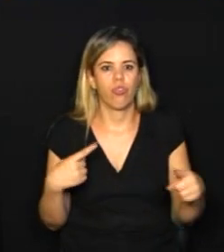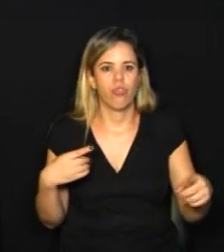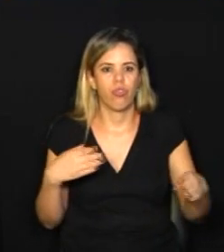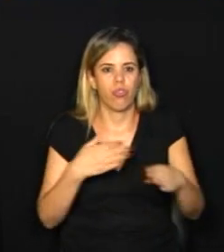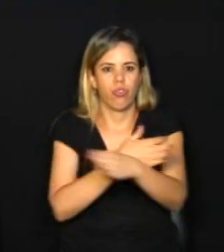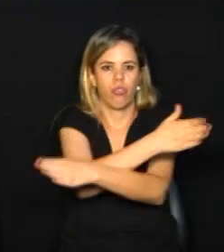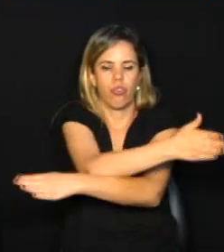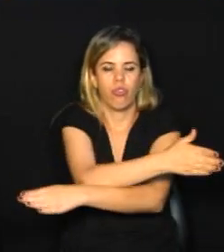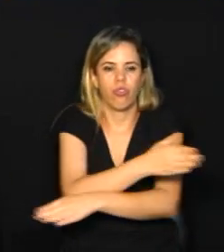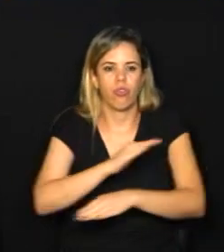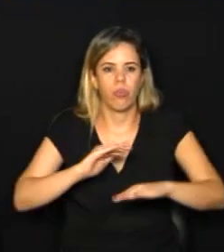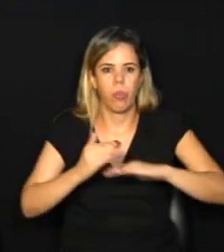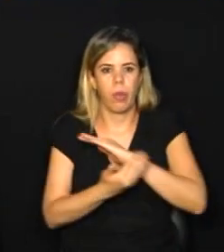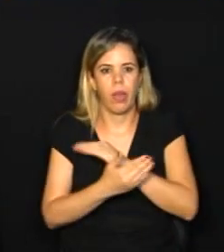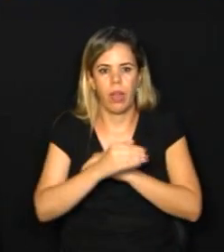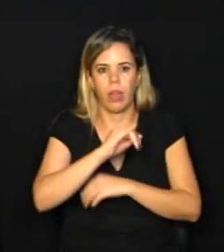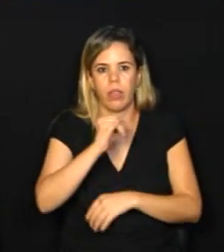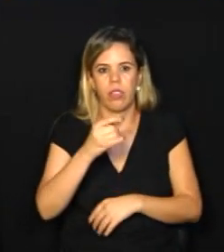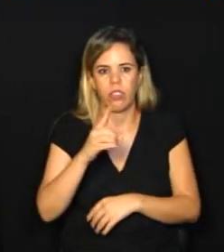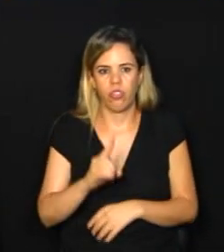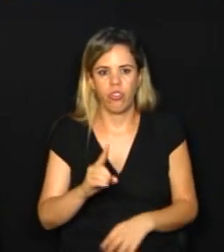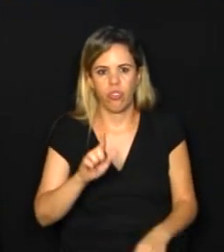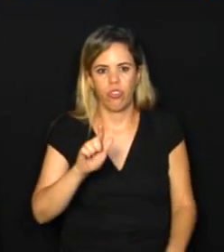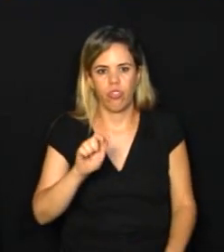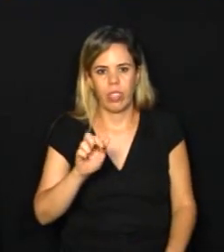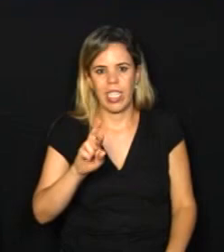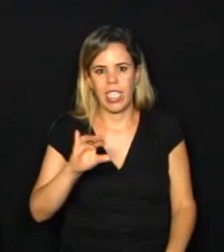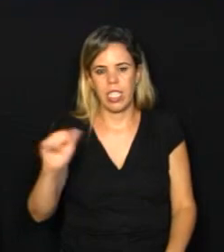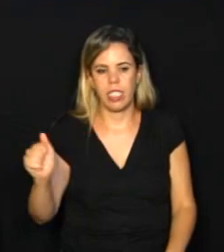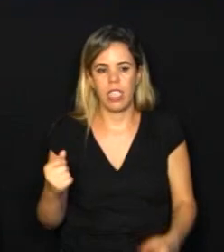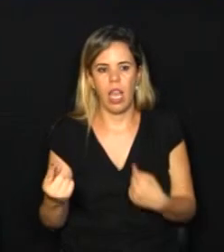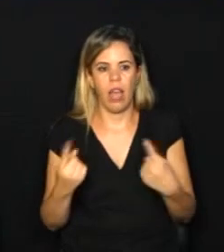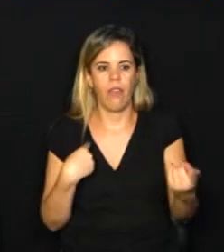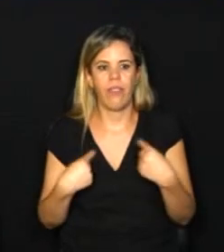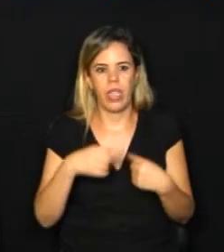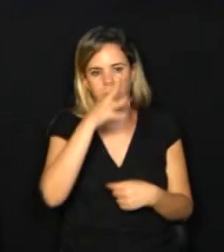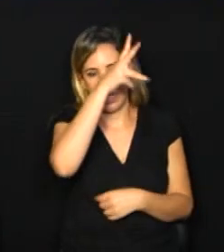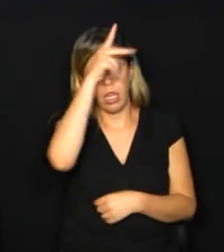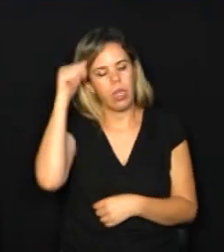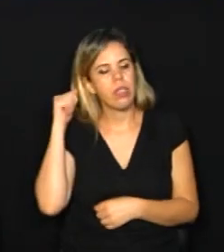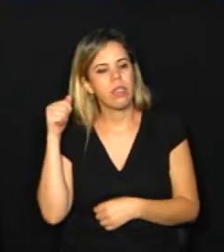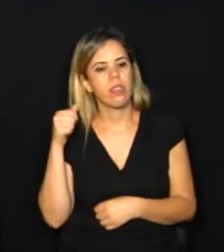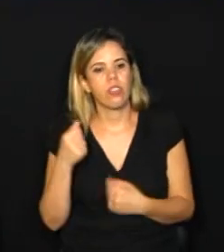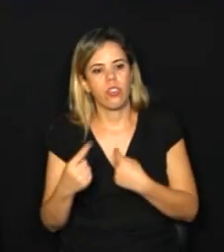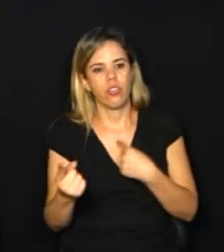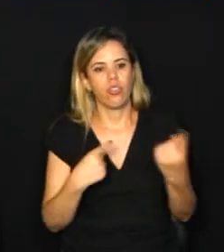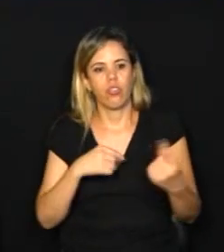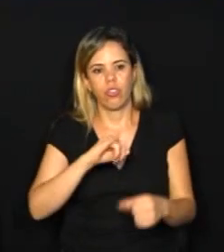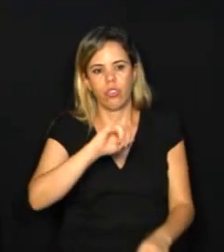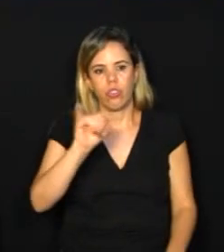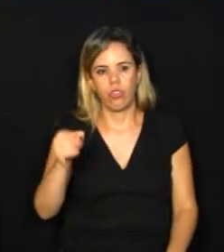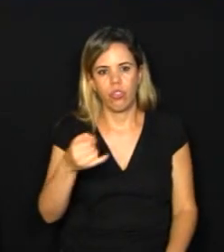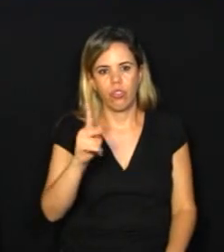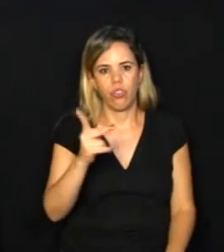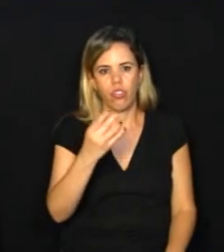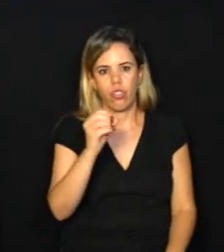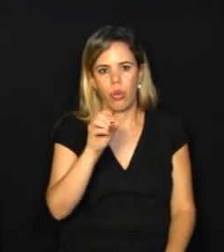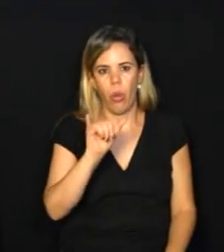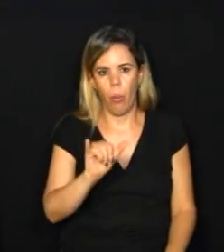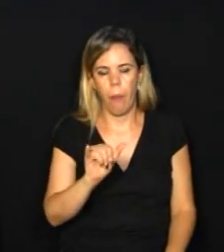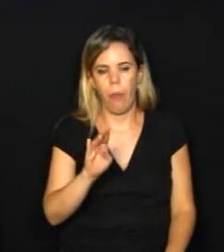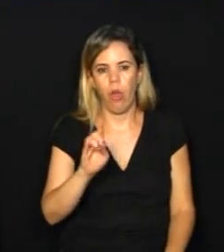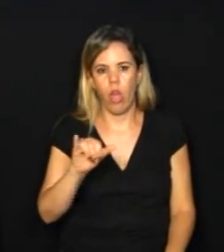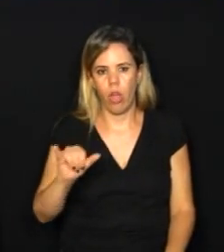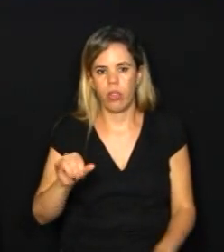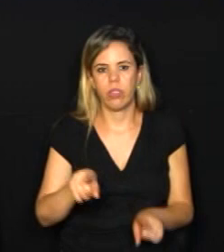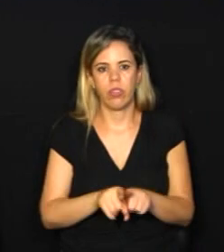ali no Jardim Garcia da Avenida Transamazônica com a Avenida John Boy Dunlop, que é um importante fluxo ali